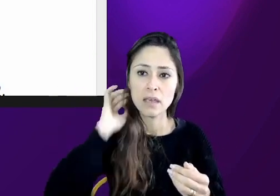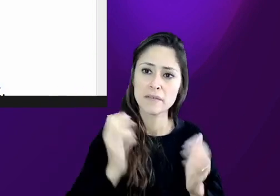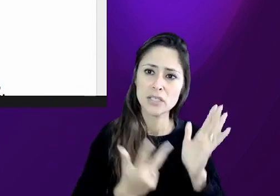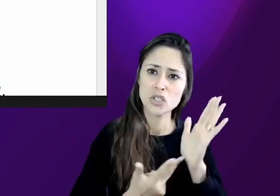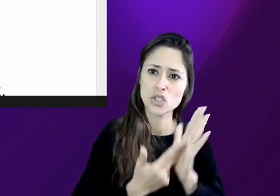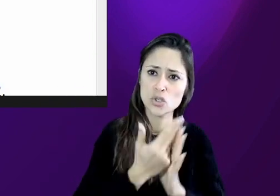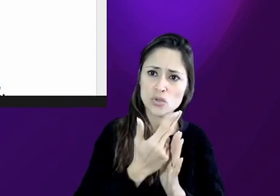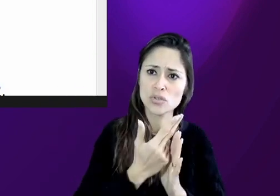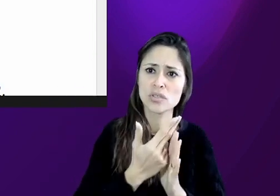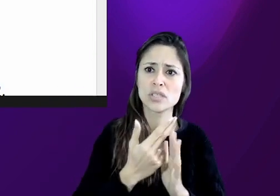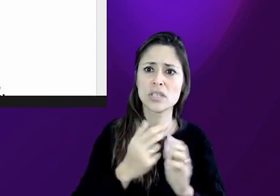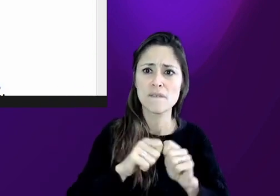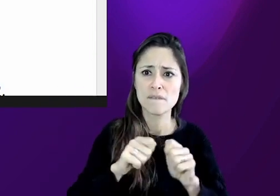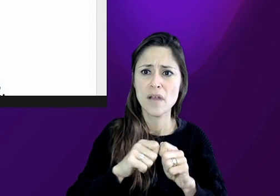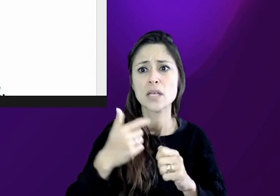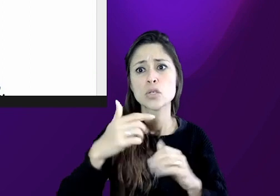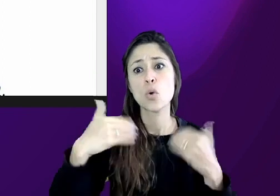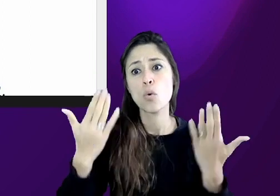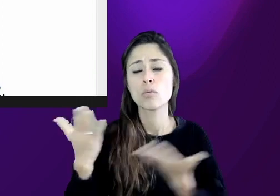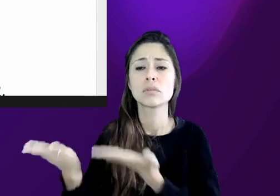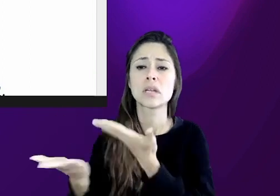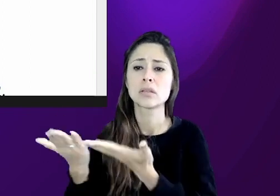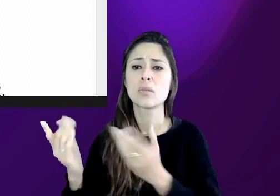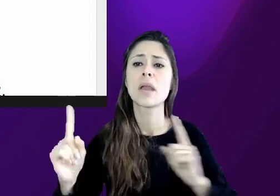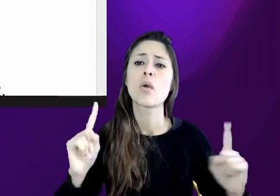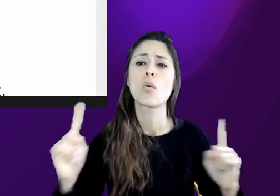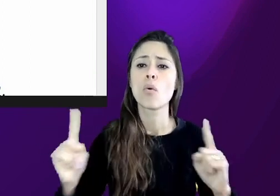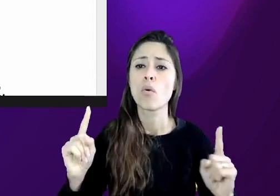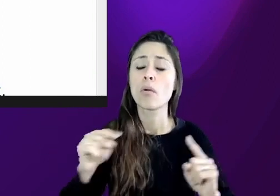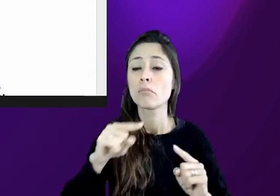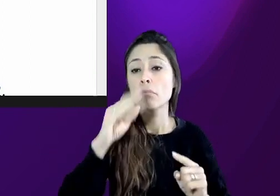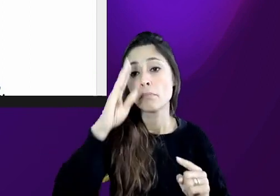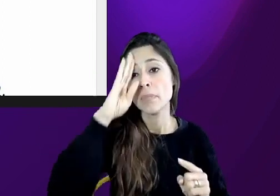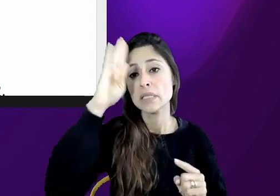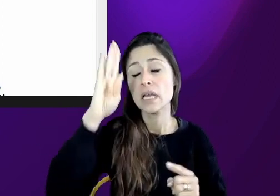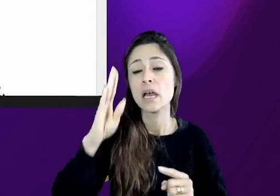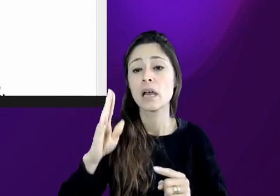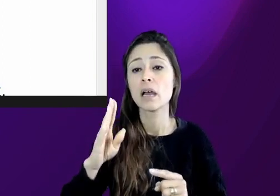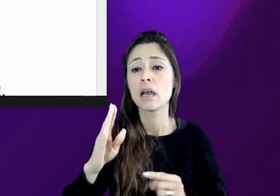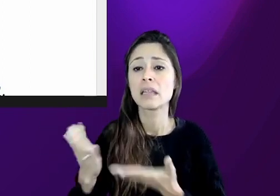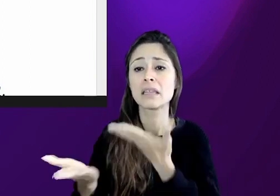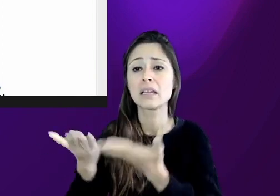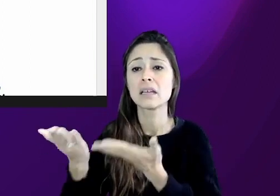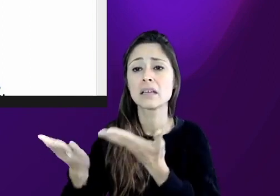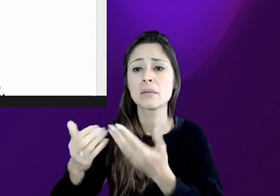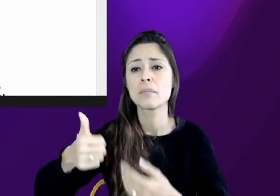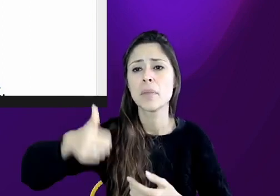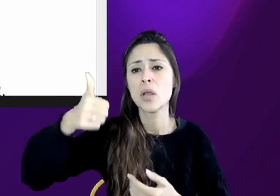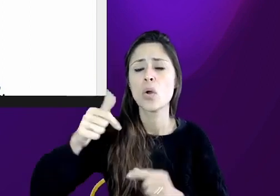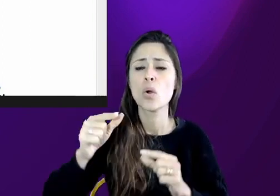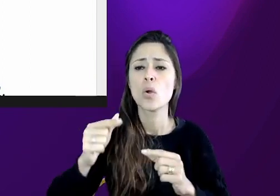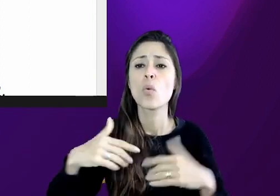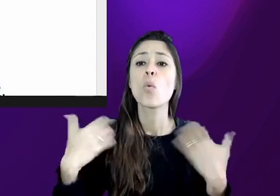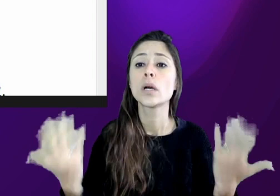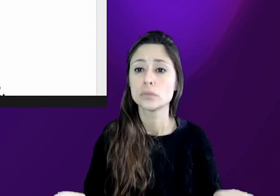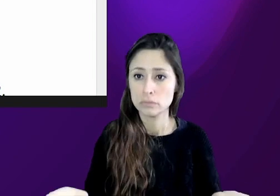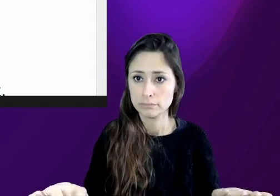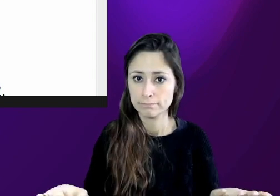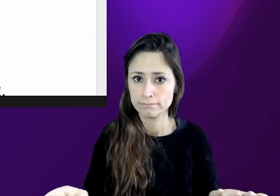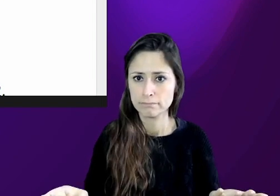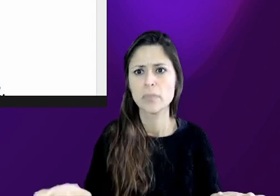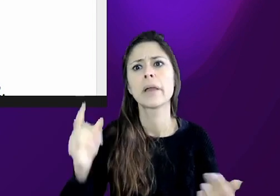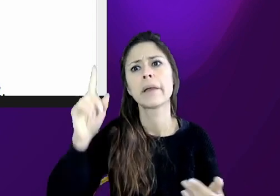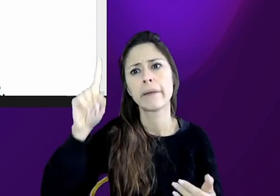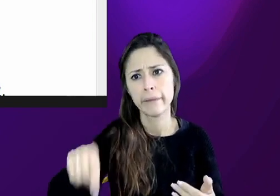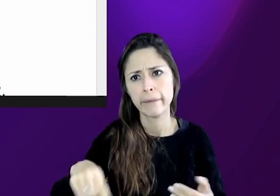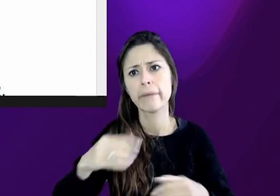ou neoadjuvância? Então, qual o benefício de você fazer um tratamento cirúrgico upfront? Então, é muito comum na prática clínica